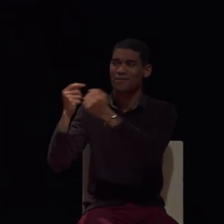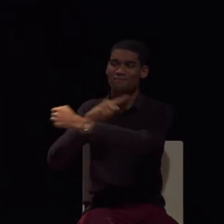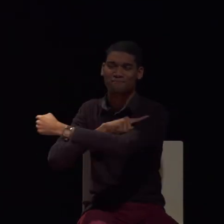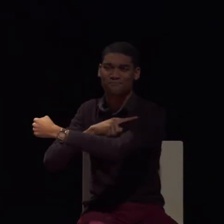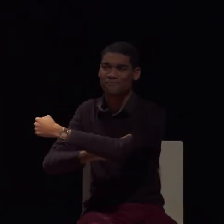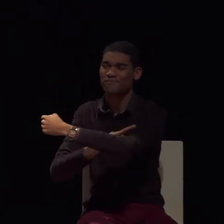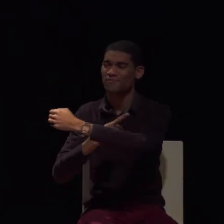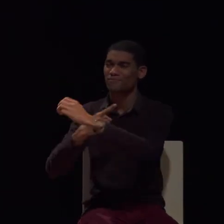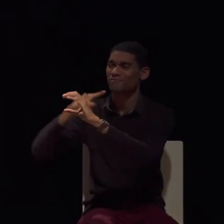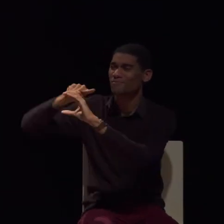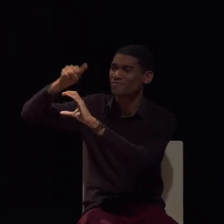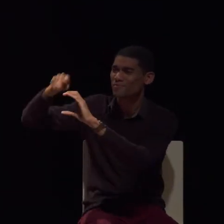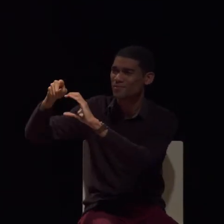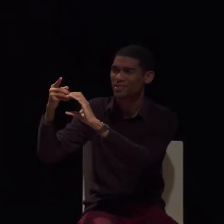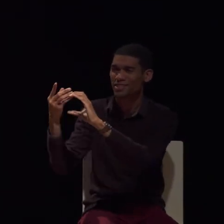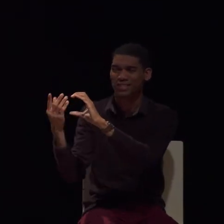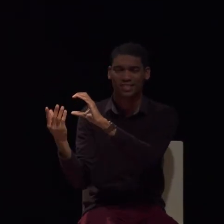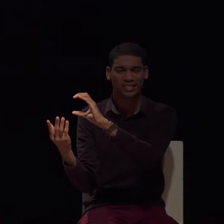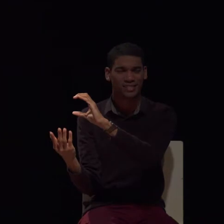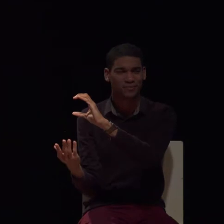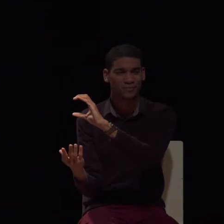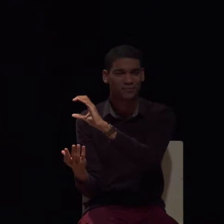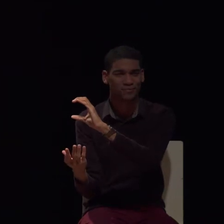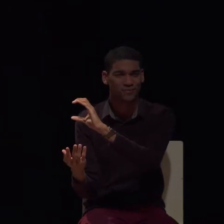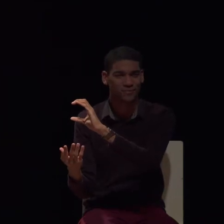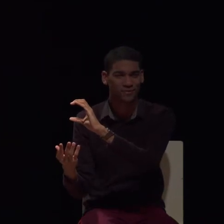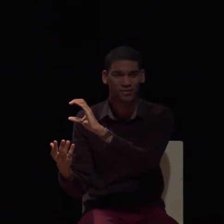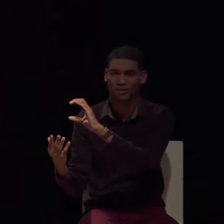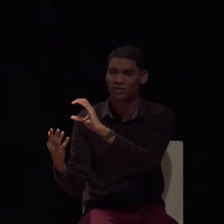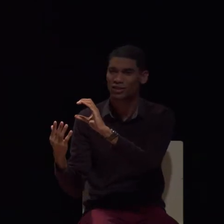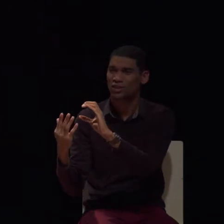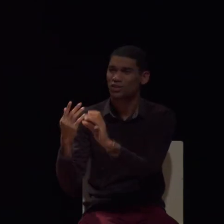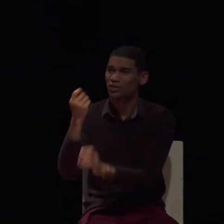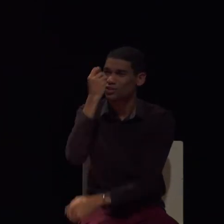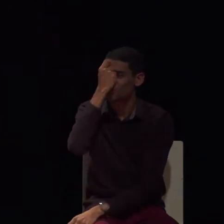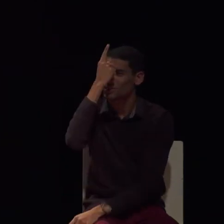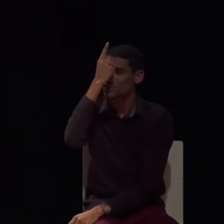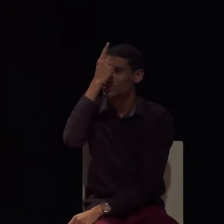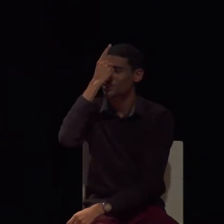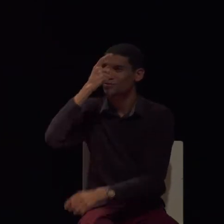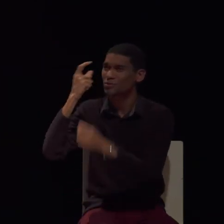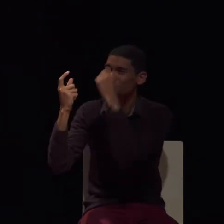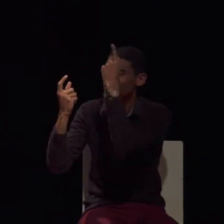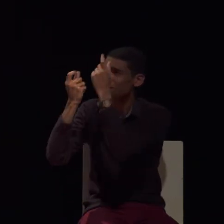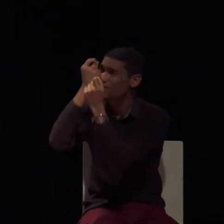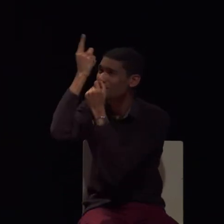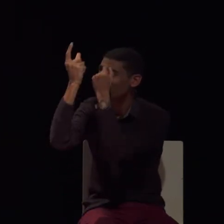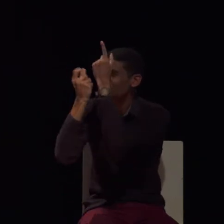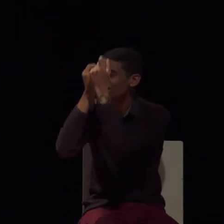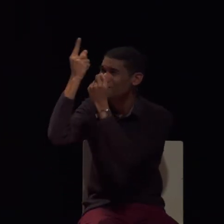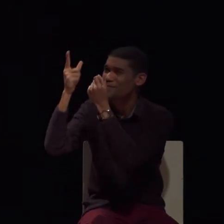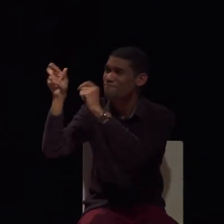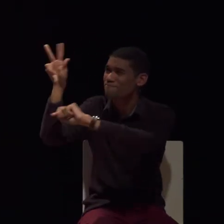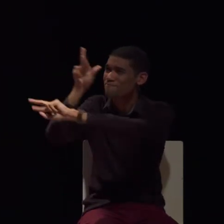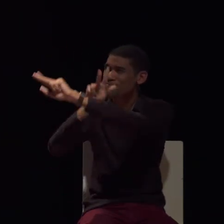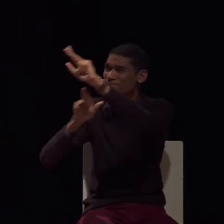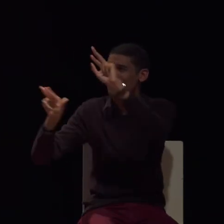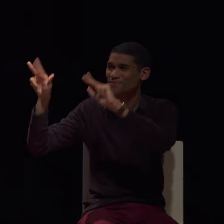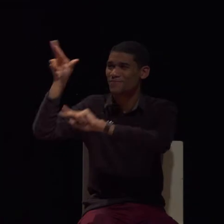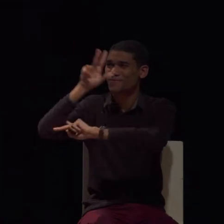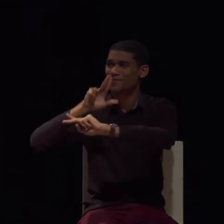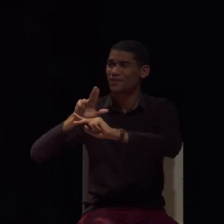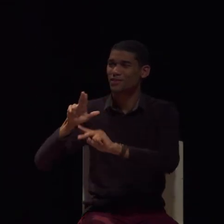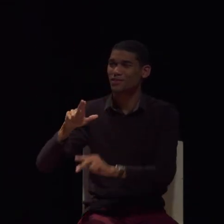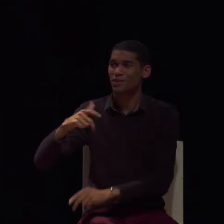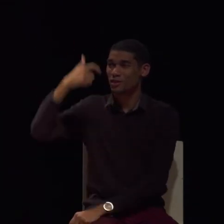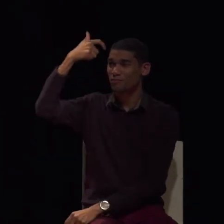de ciências de culturas de dignidade diz